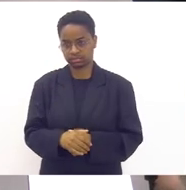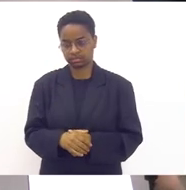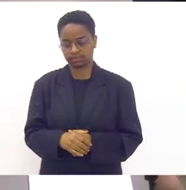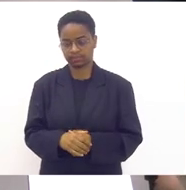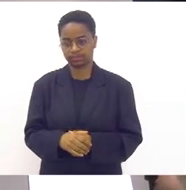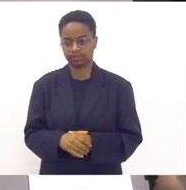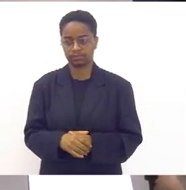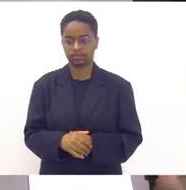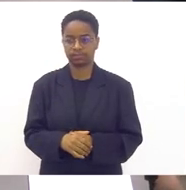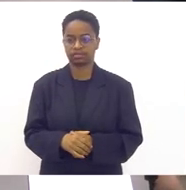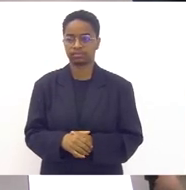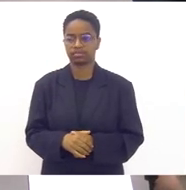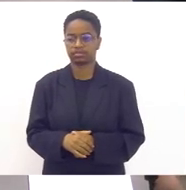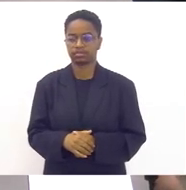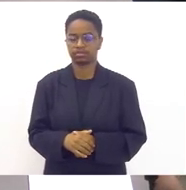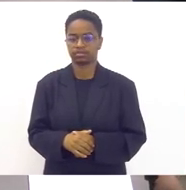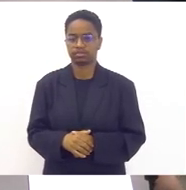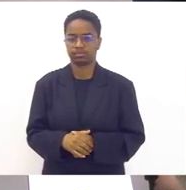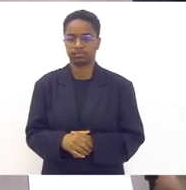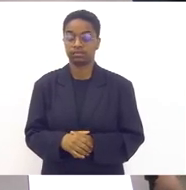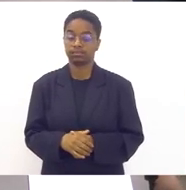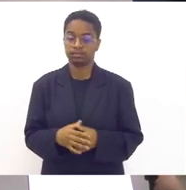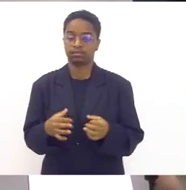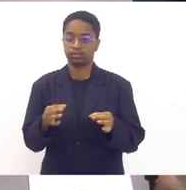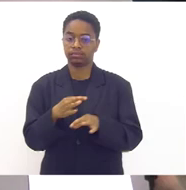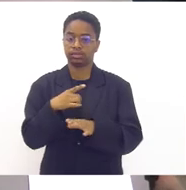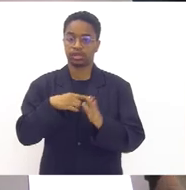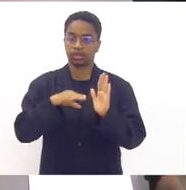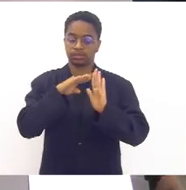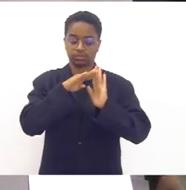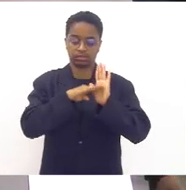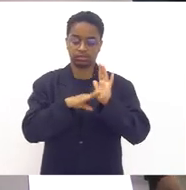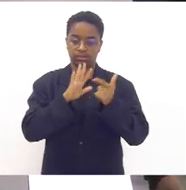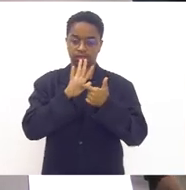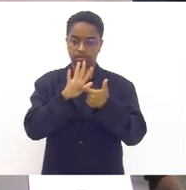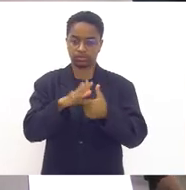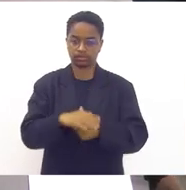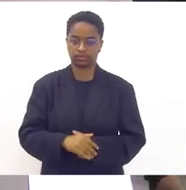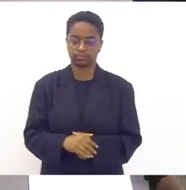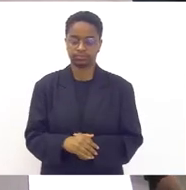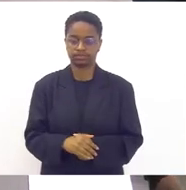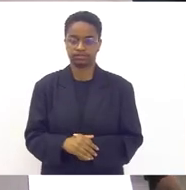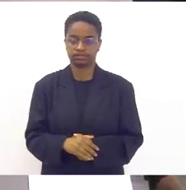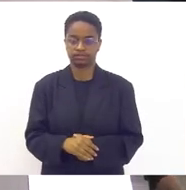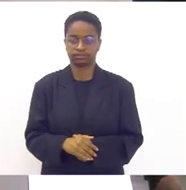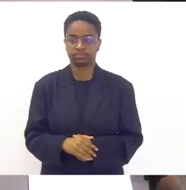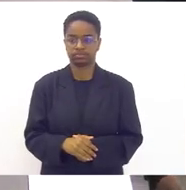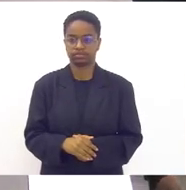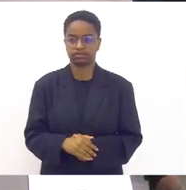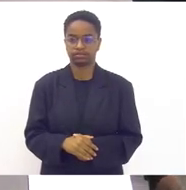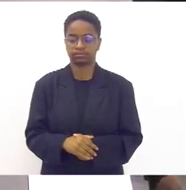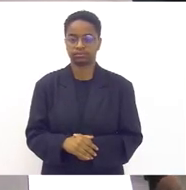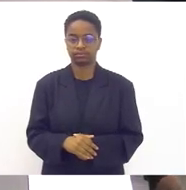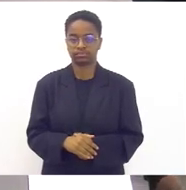Está no pé de página. Isso, despesa liquidada. Está aqui no segundo asterisco.